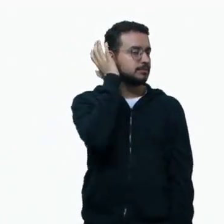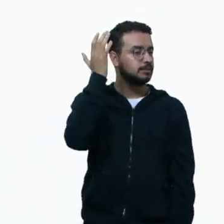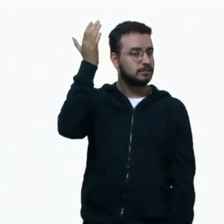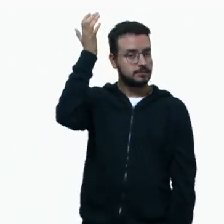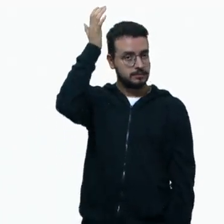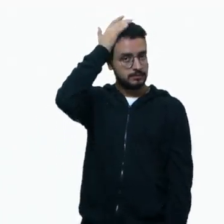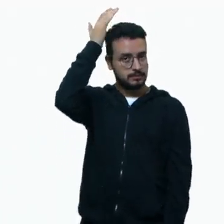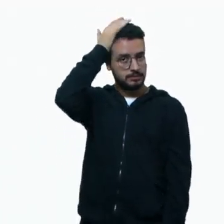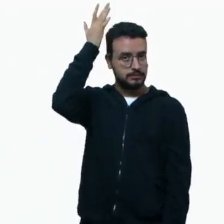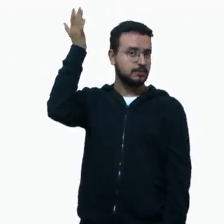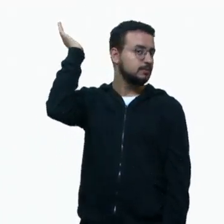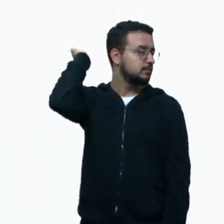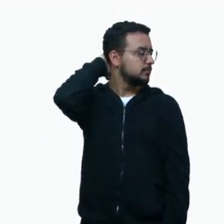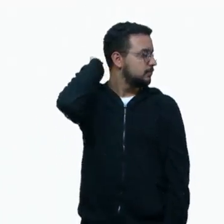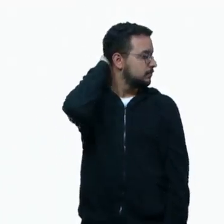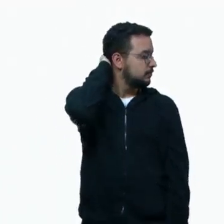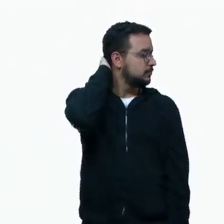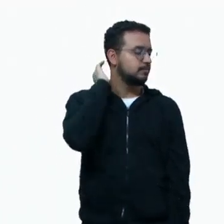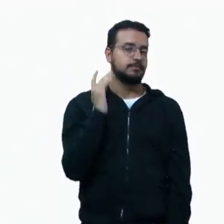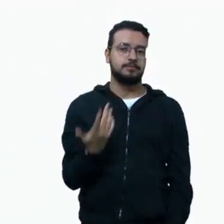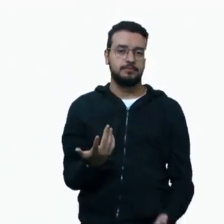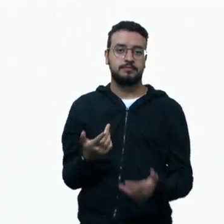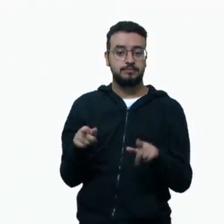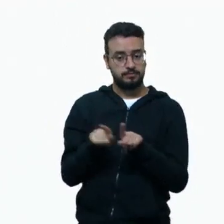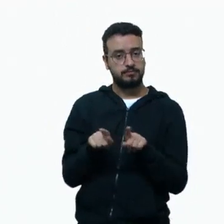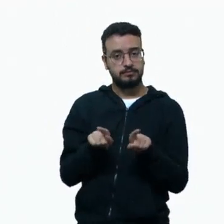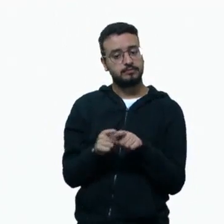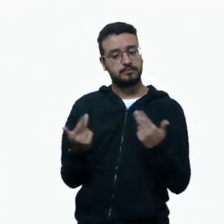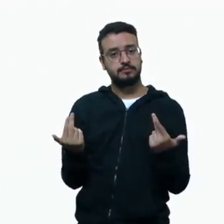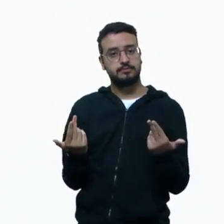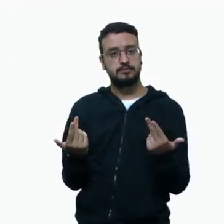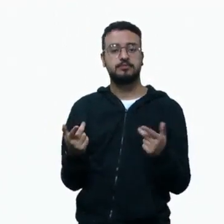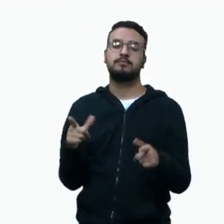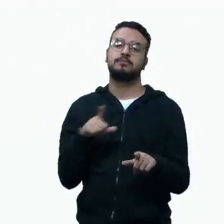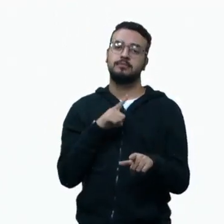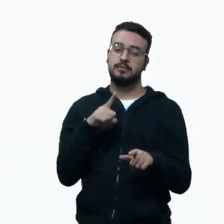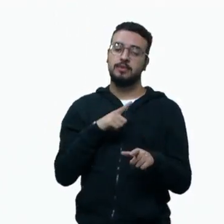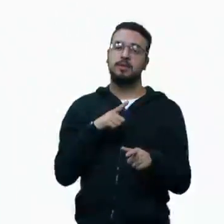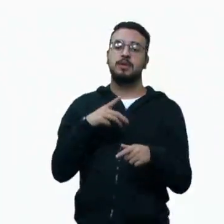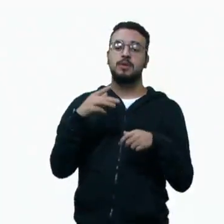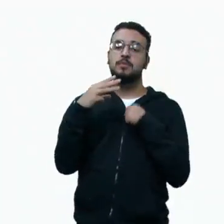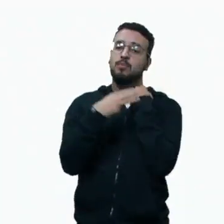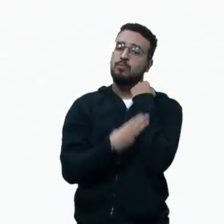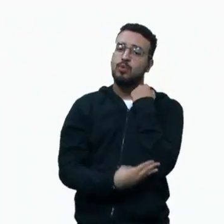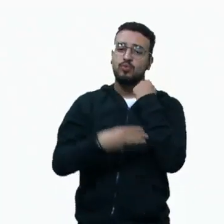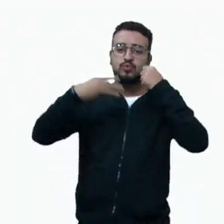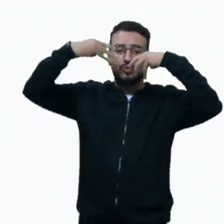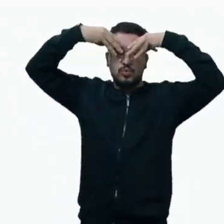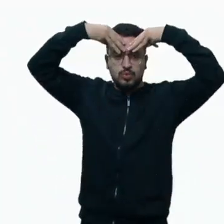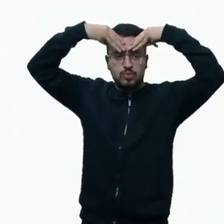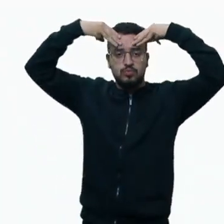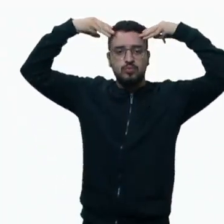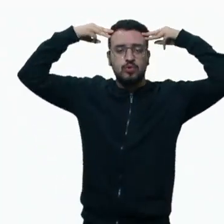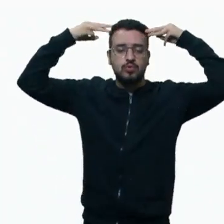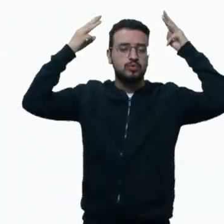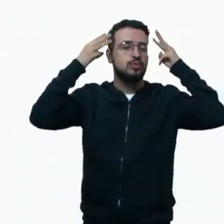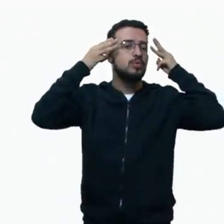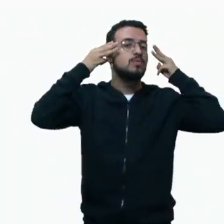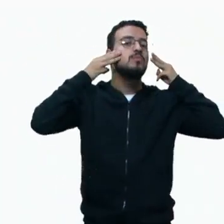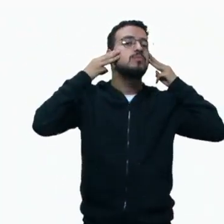parietal e o occipital também. Nós temos esses músculos também e ainda, de uma forma mais profunda, eu